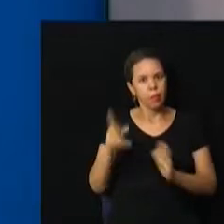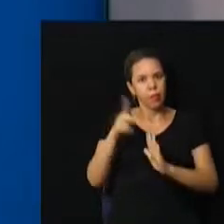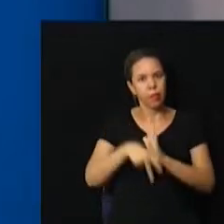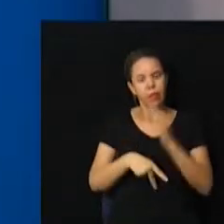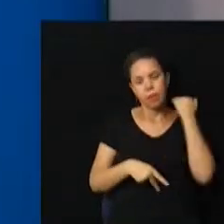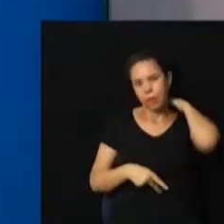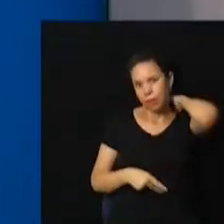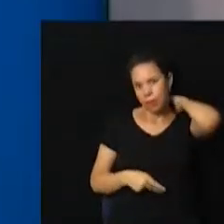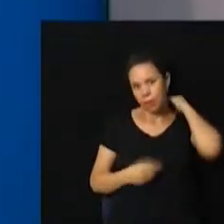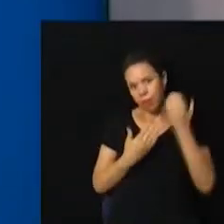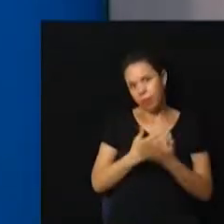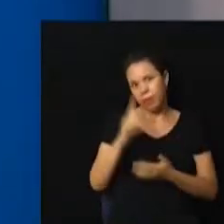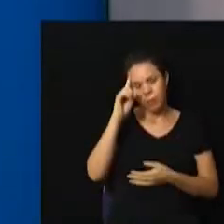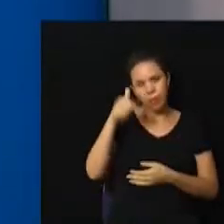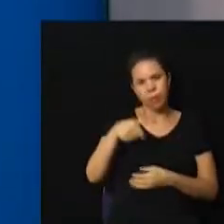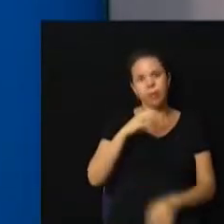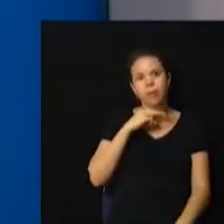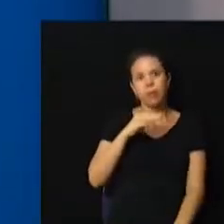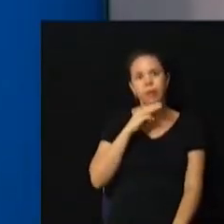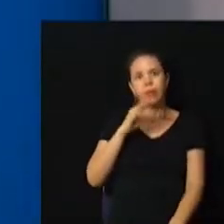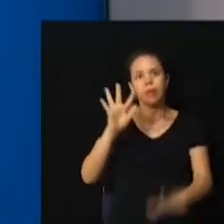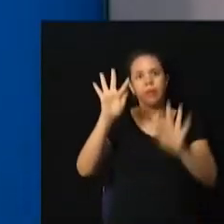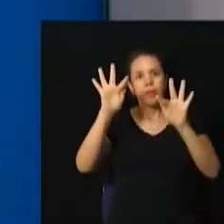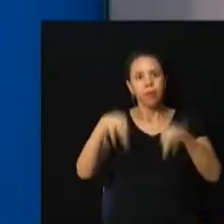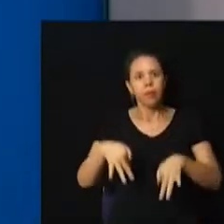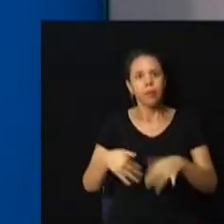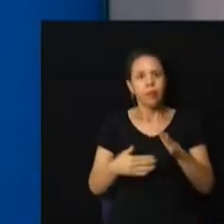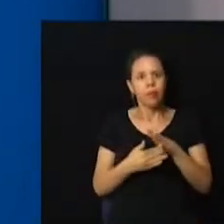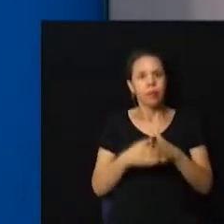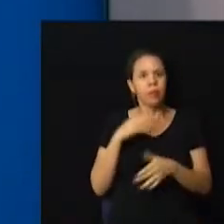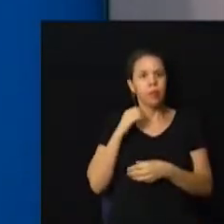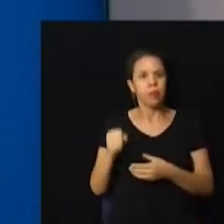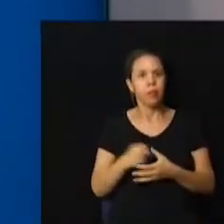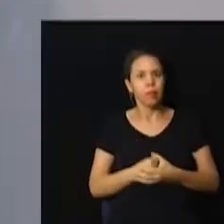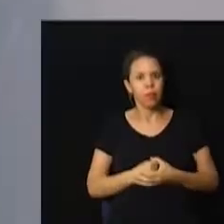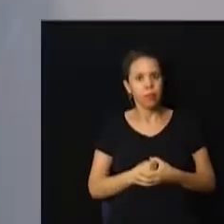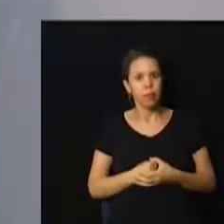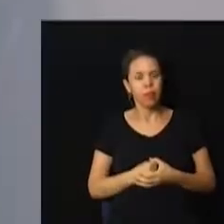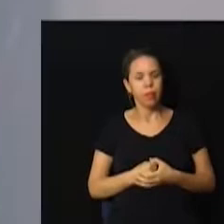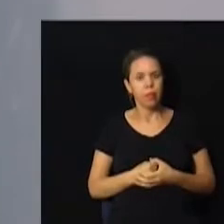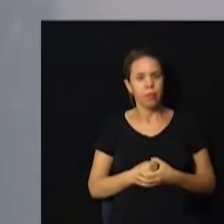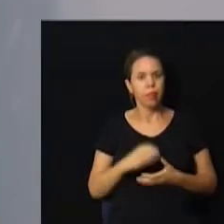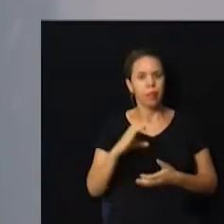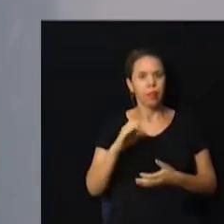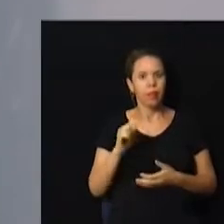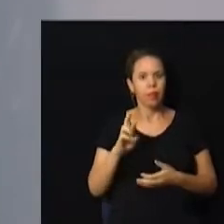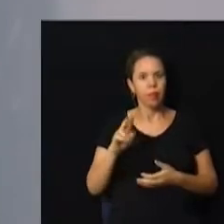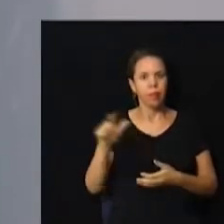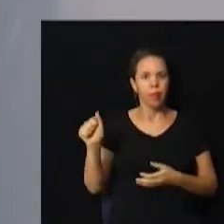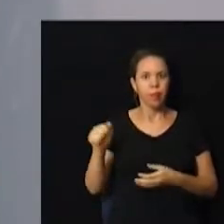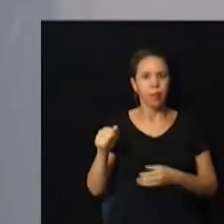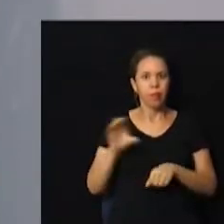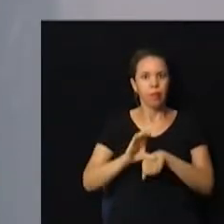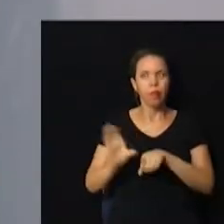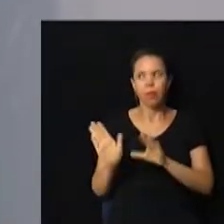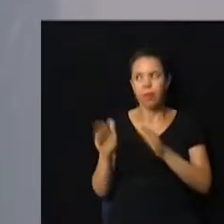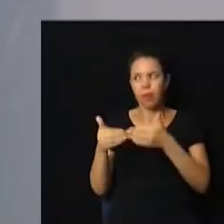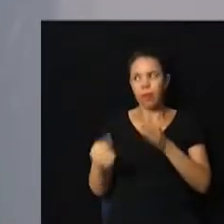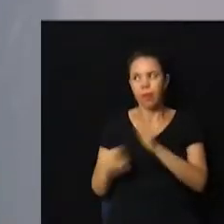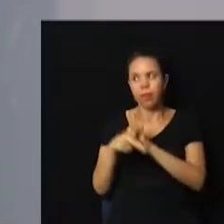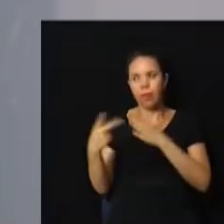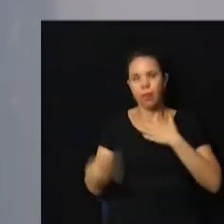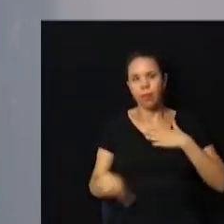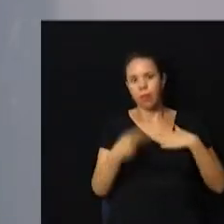é um projeto que começa dia 7 de março e termina no último dia de abril. Carla frisa que esses cursos são